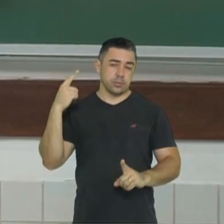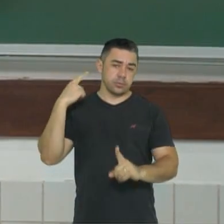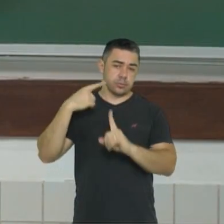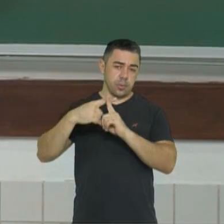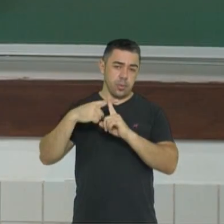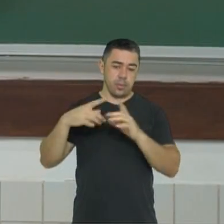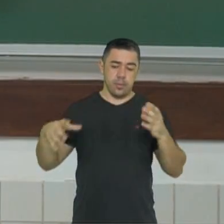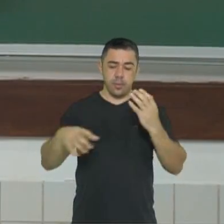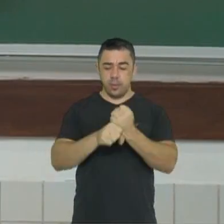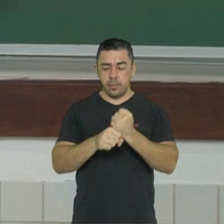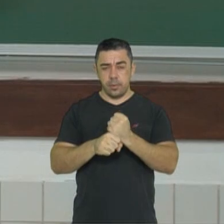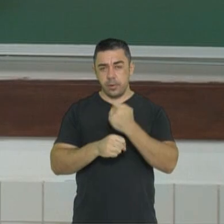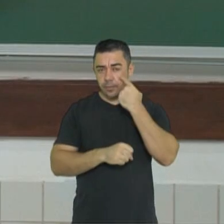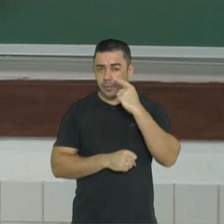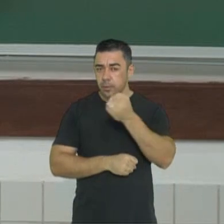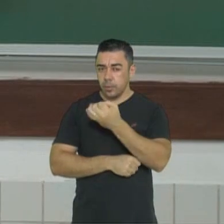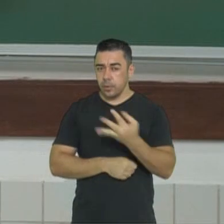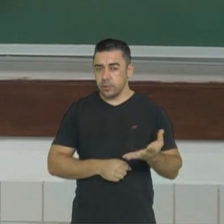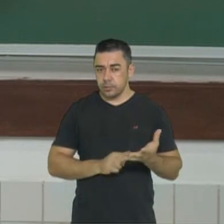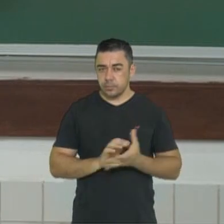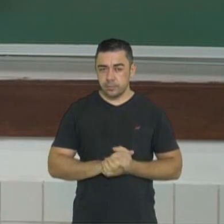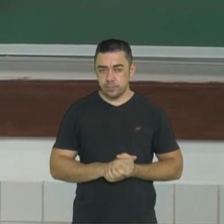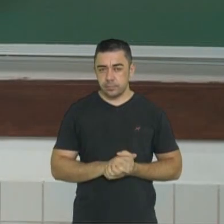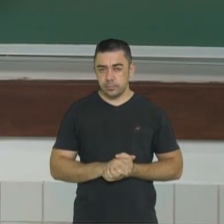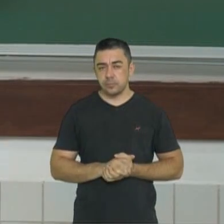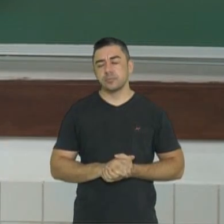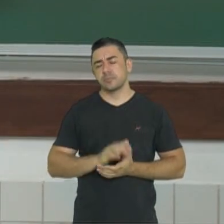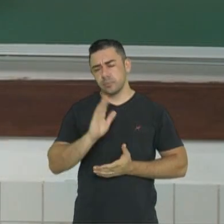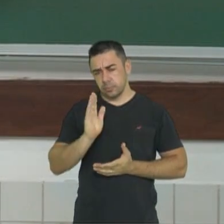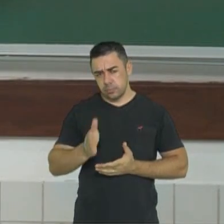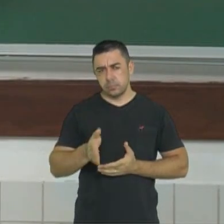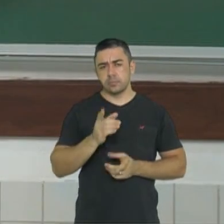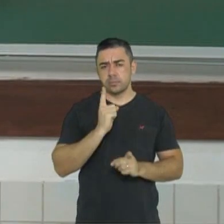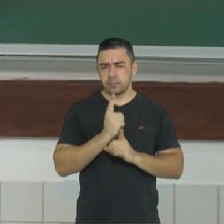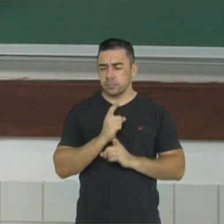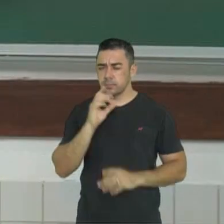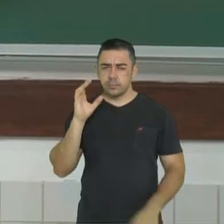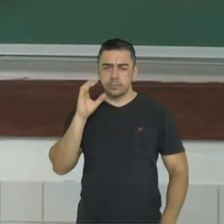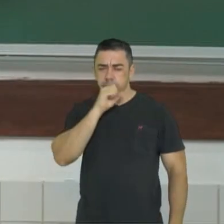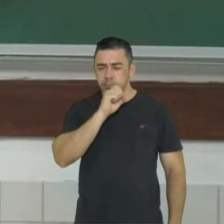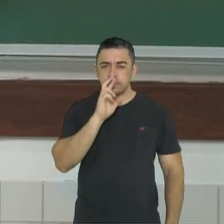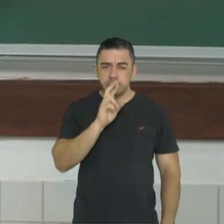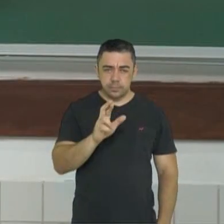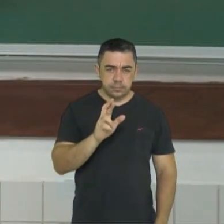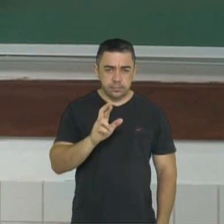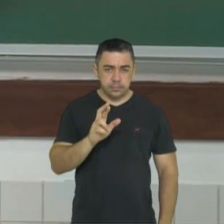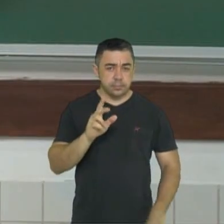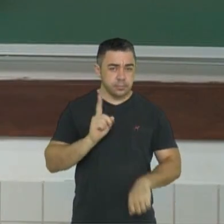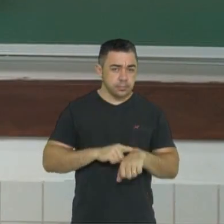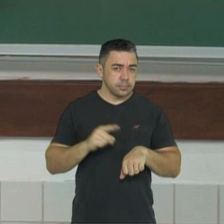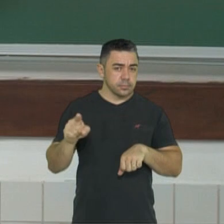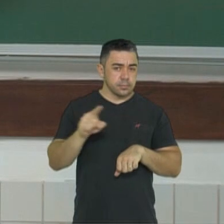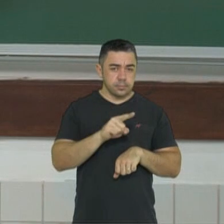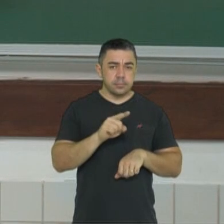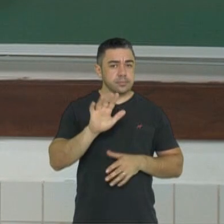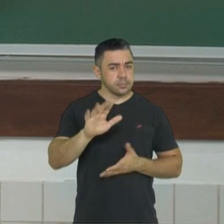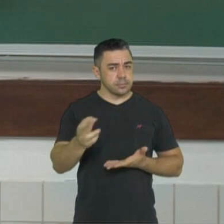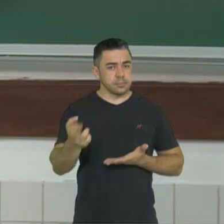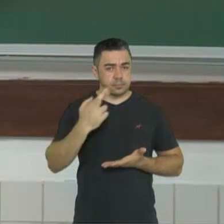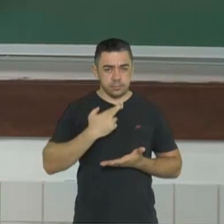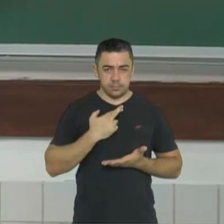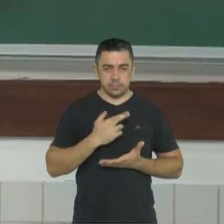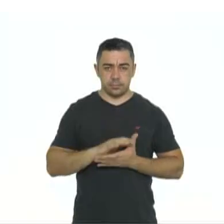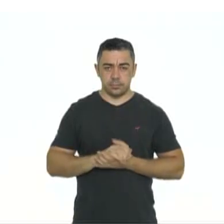os números que sobram tá bom aí você já vai descobrir rapidinho a resposta eu vou dar um tempo para